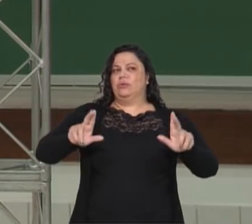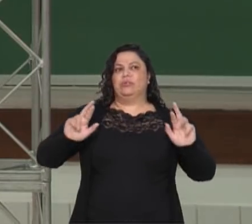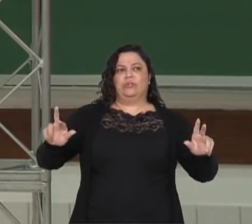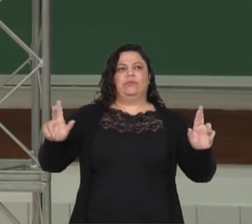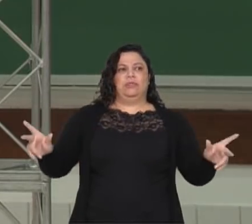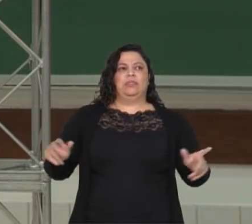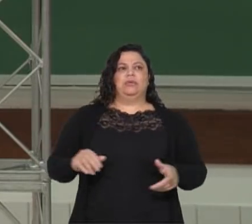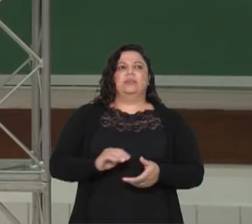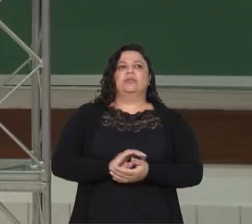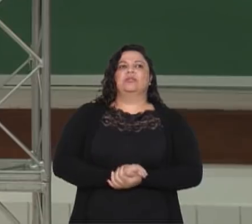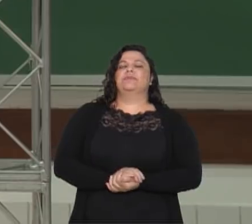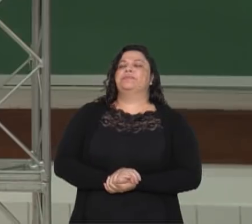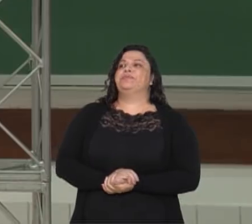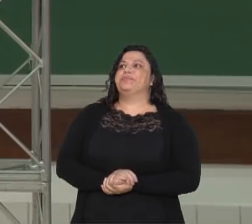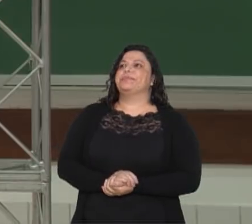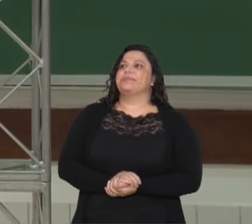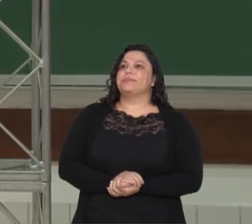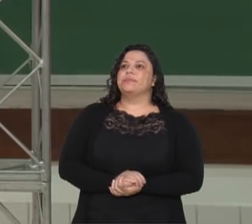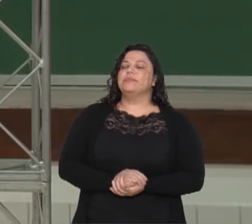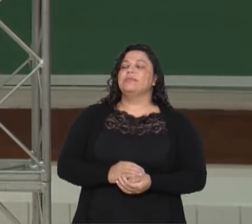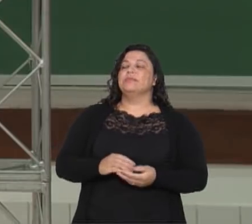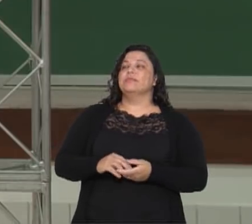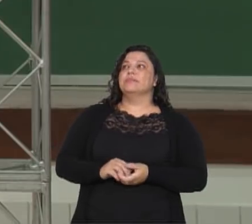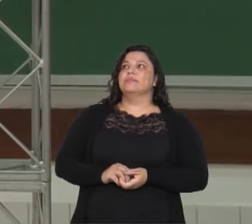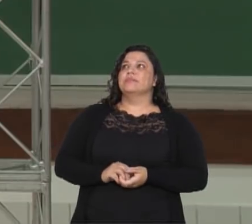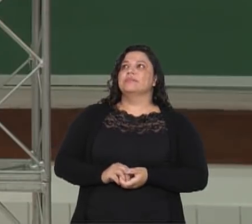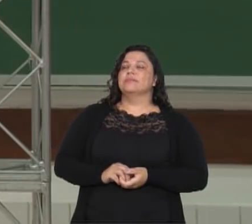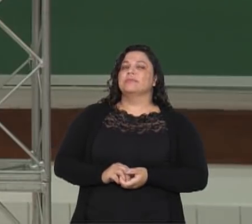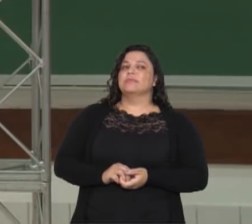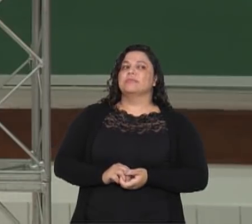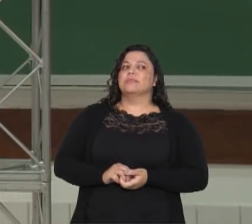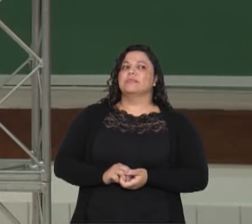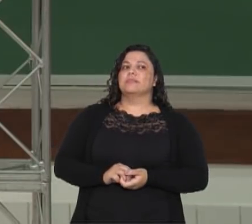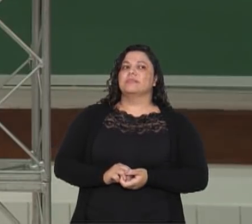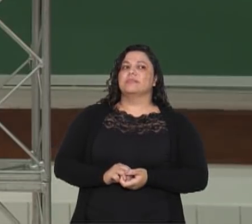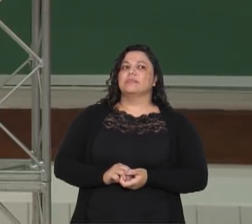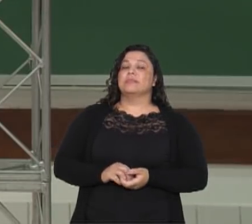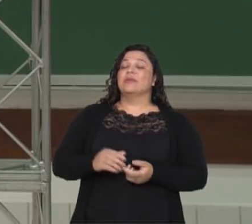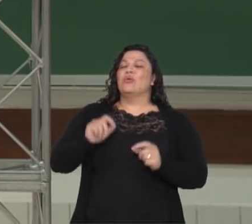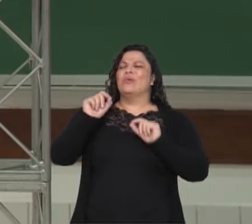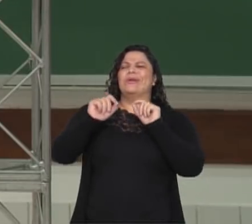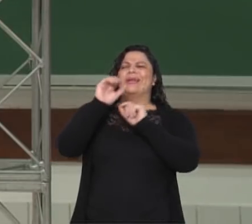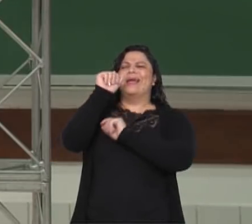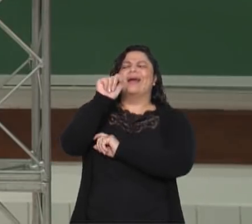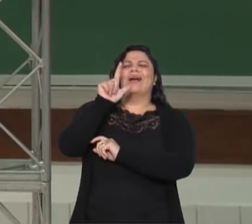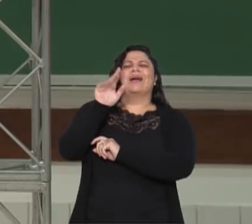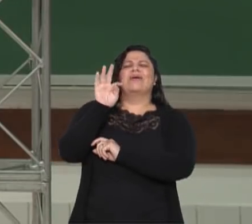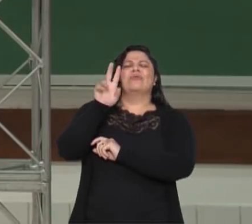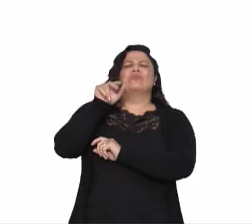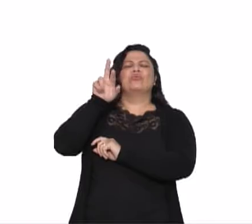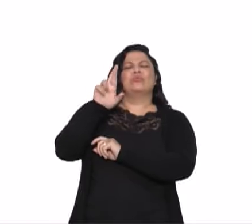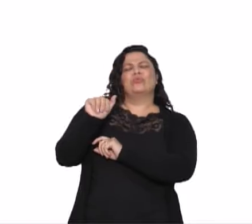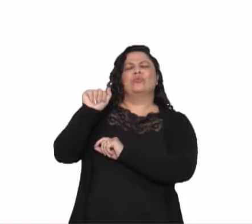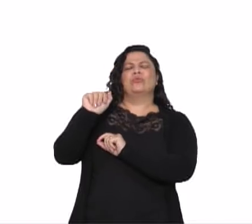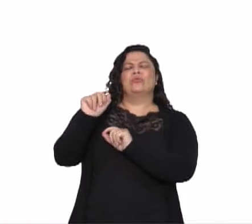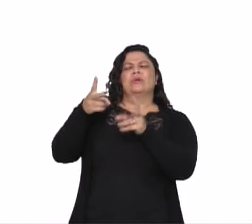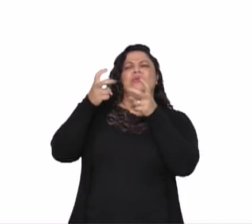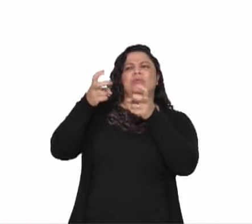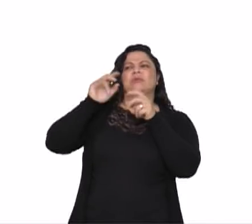Vou passar agora uma imagem que trabalha essa questão da altura observando a onda.